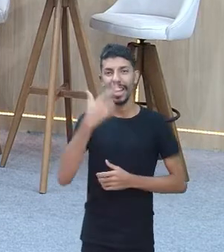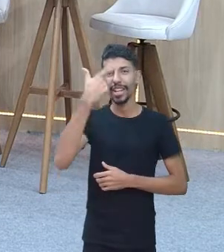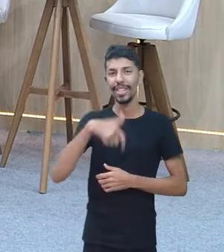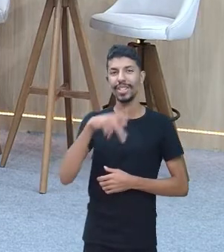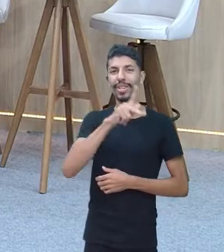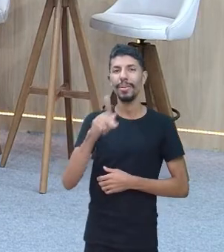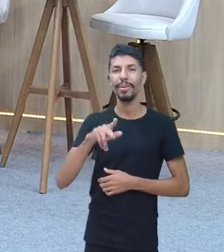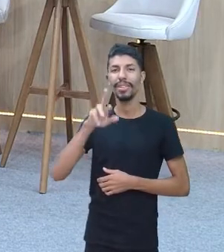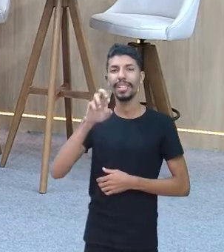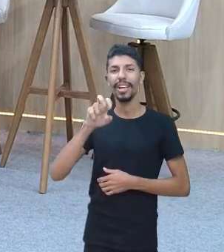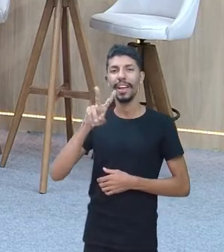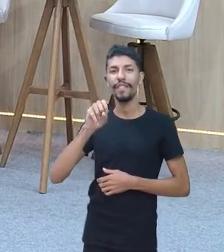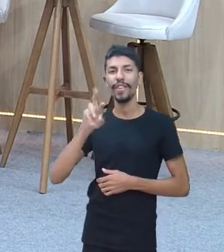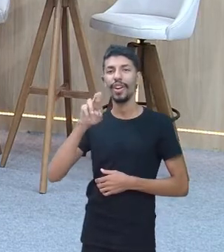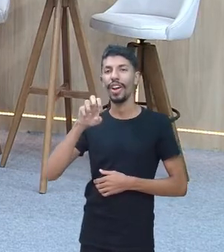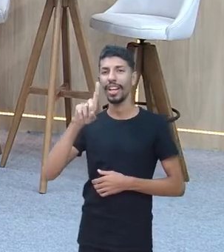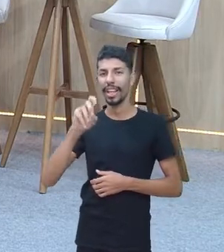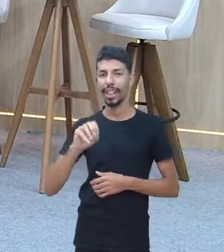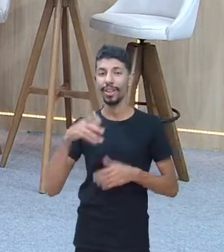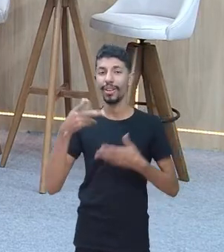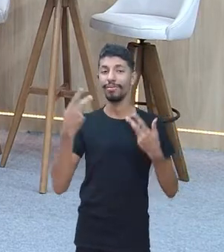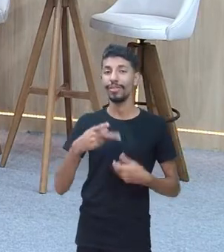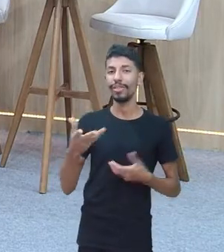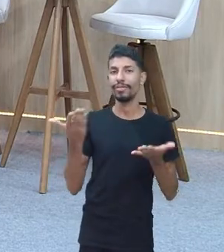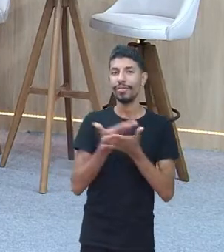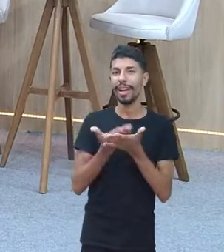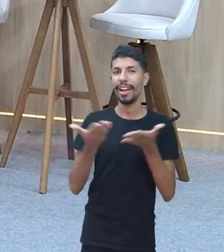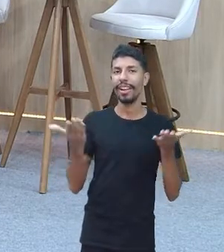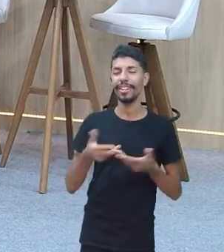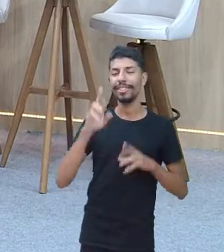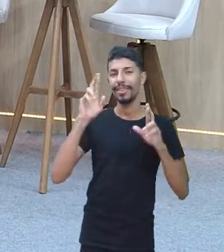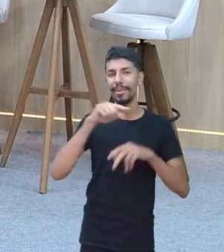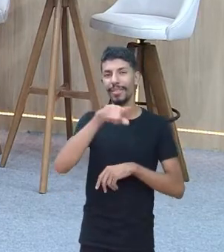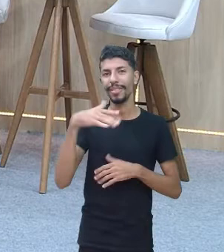professor Reboredo e essa foi a aula de hoje. Espero que tenham gostado.